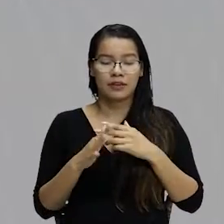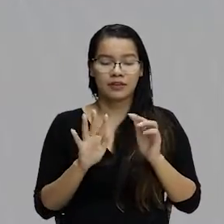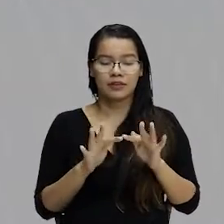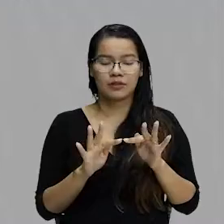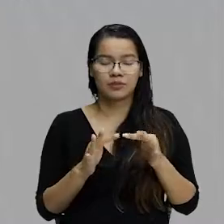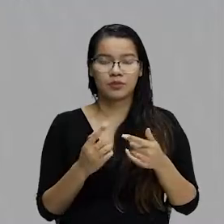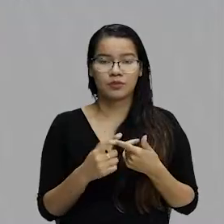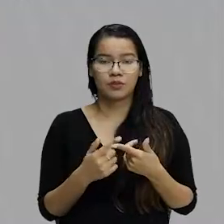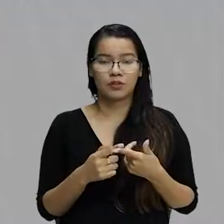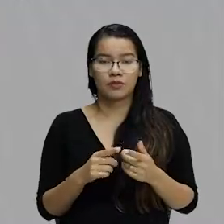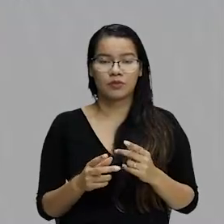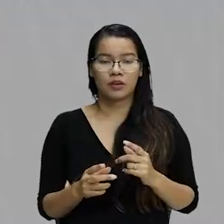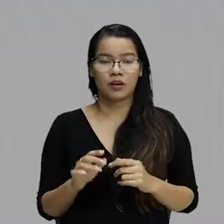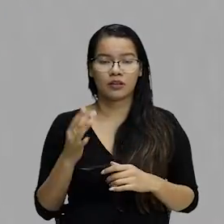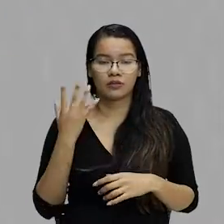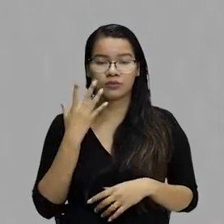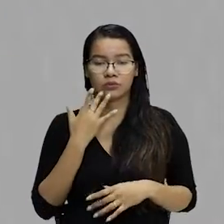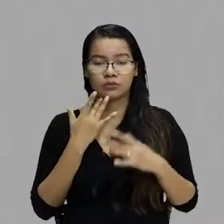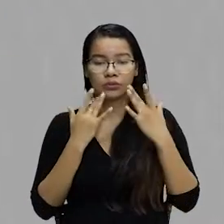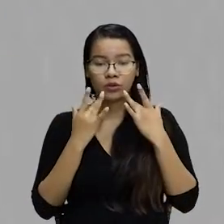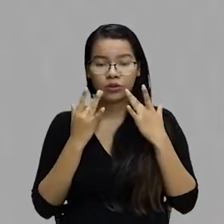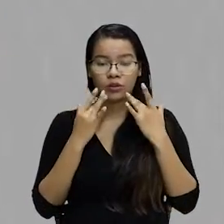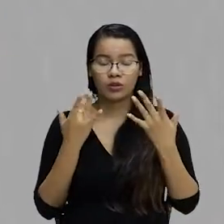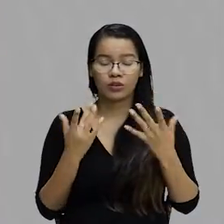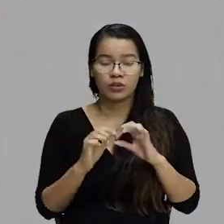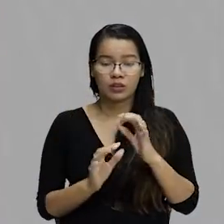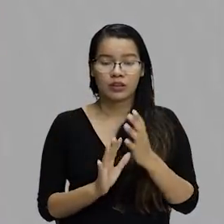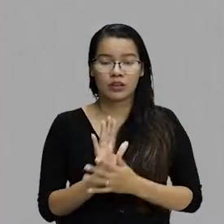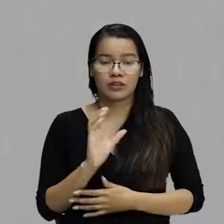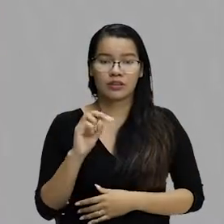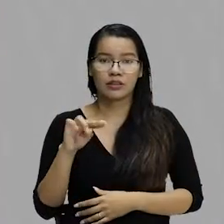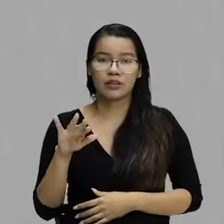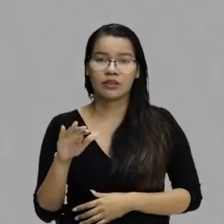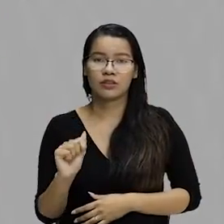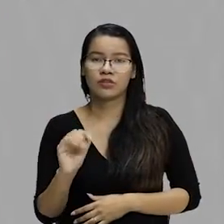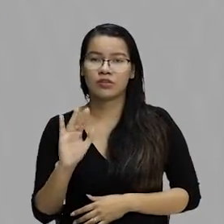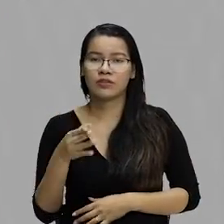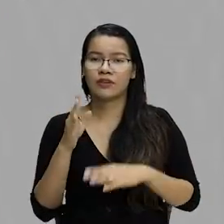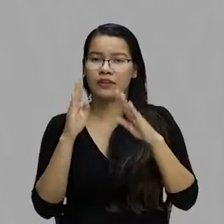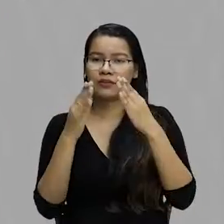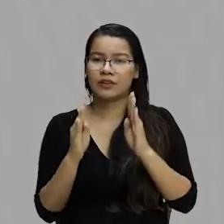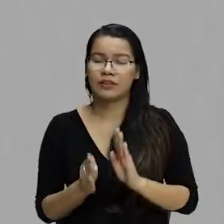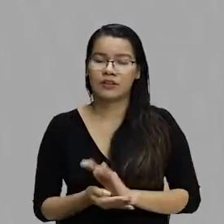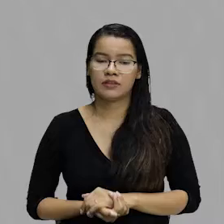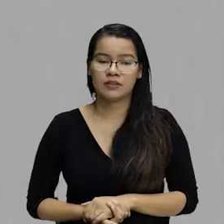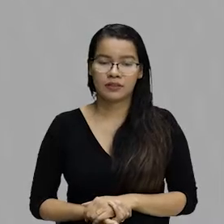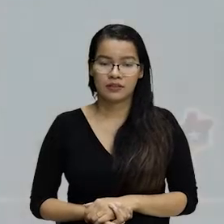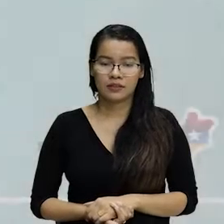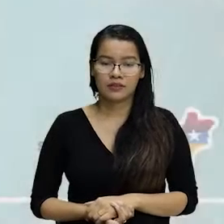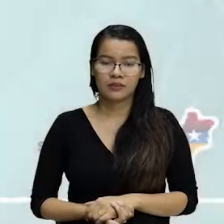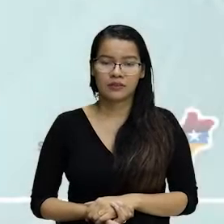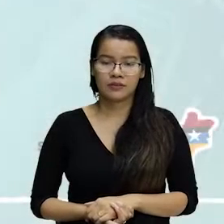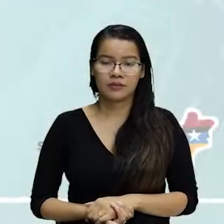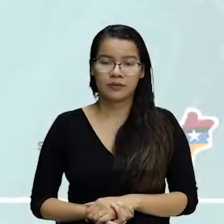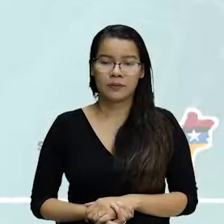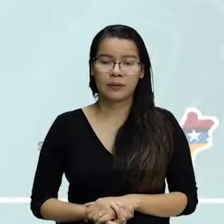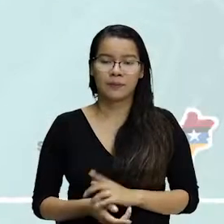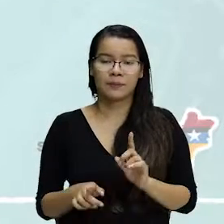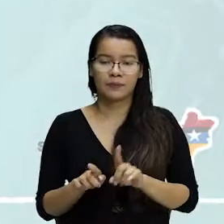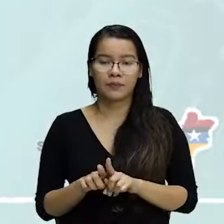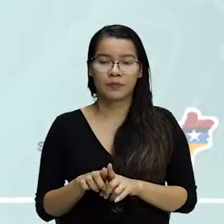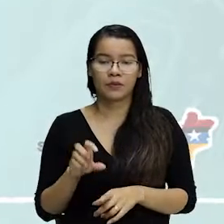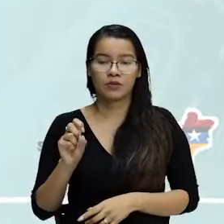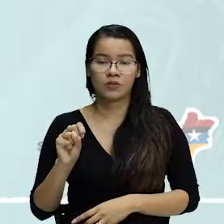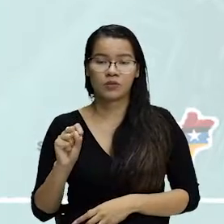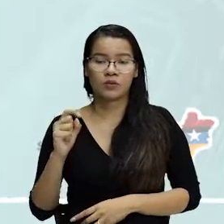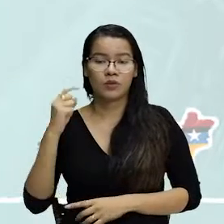na hora de montar a cena, e o diretor, na hora de dirigir a cena, ele vai já levar isso em consideração. A dramaturgia tem disso. O Santo e a Porca, do Ariano Suassuna,